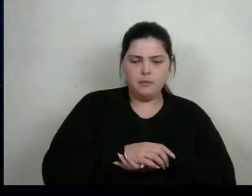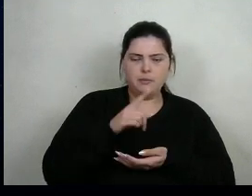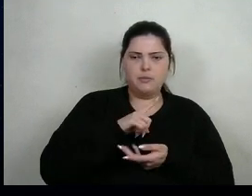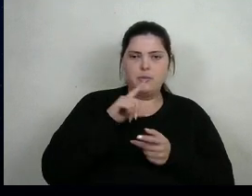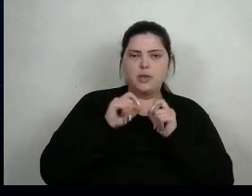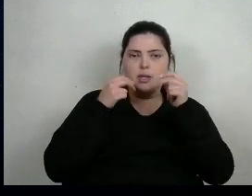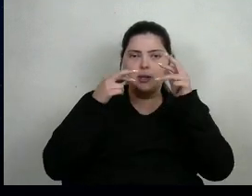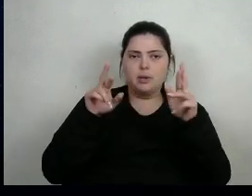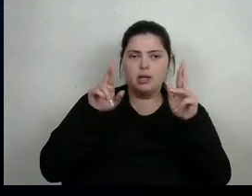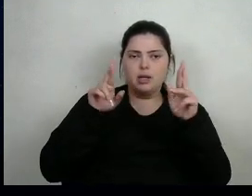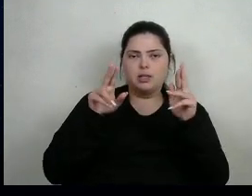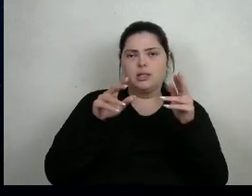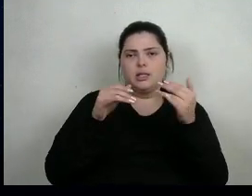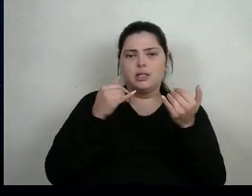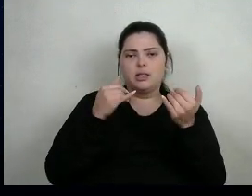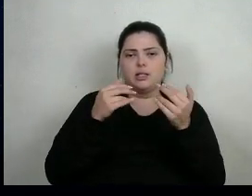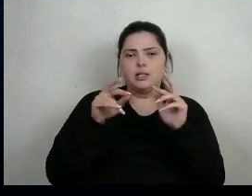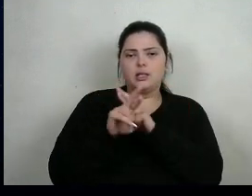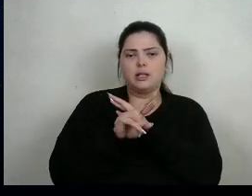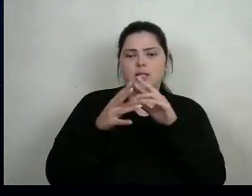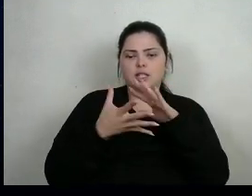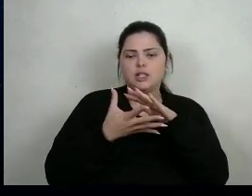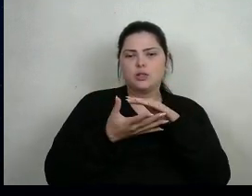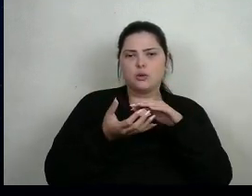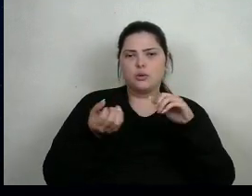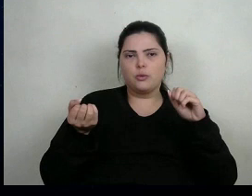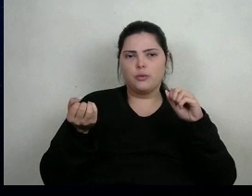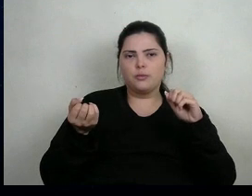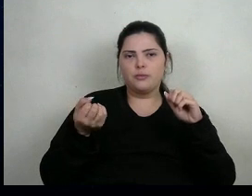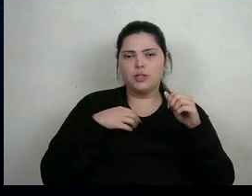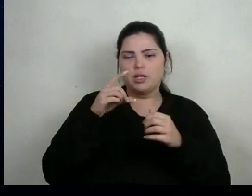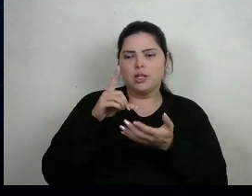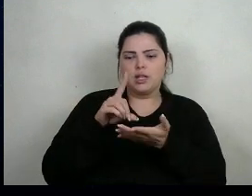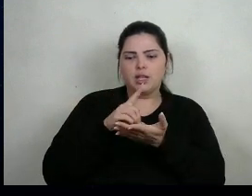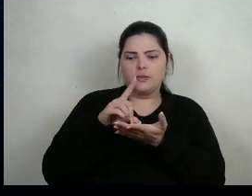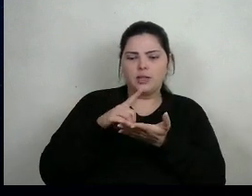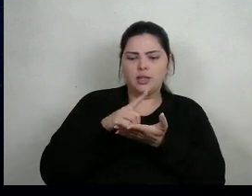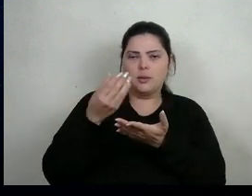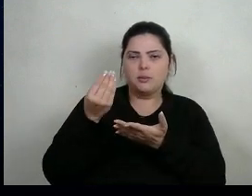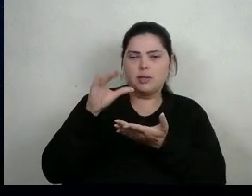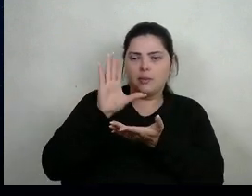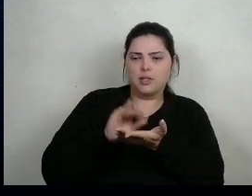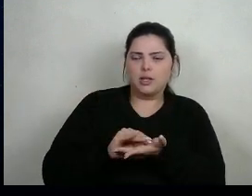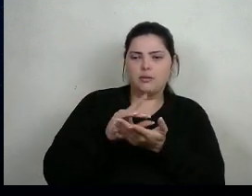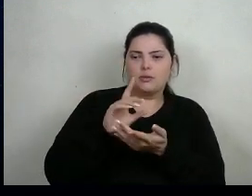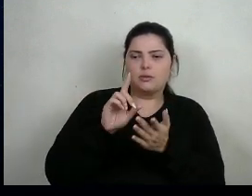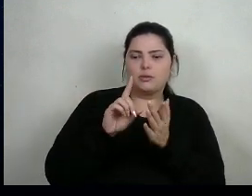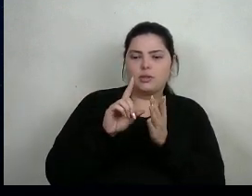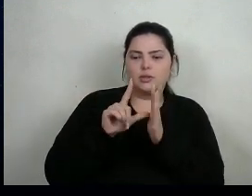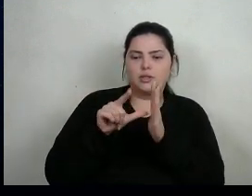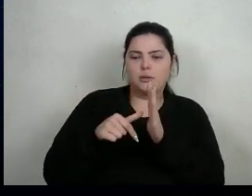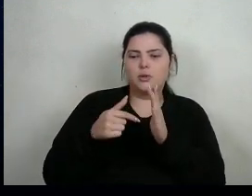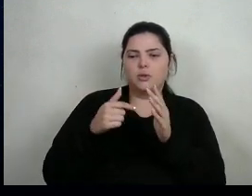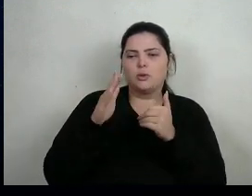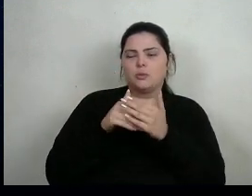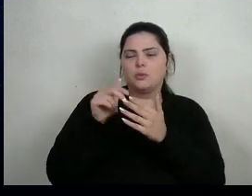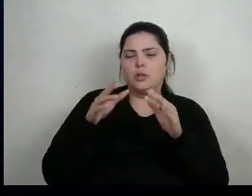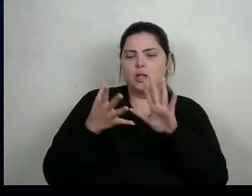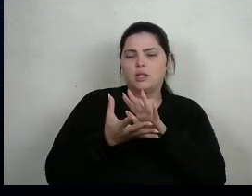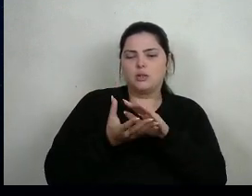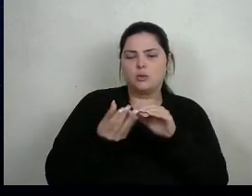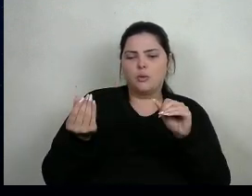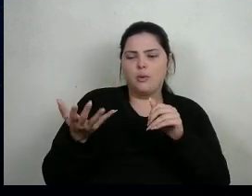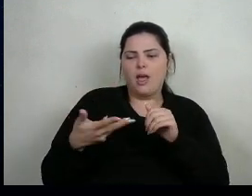por exemplo com relação ao scrum você chegava lá com DVD de instalação do scam e no dia seguinte tava todo mundo usando scramos tava todo mundo ágil